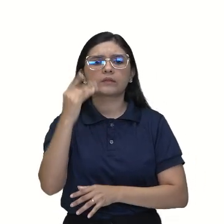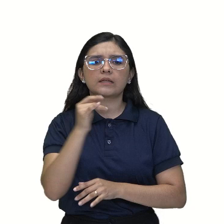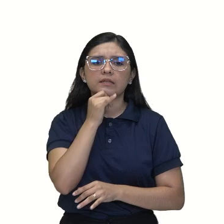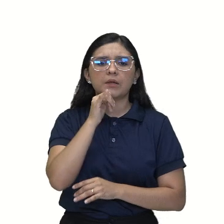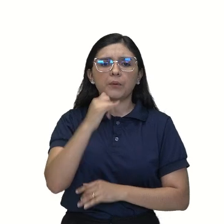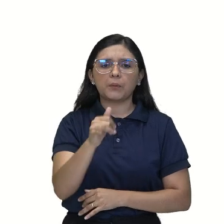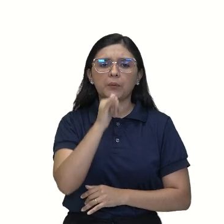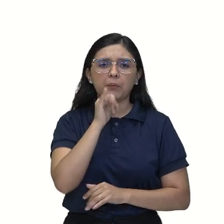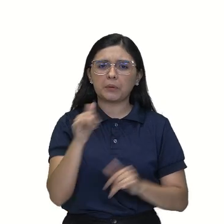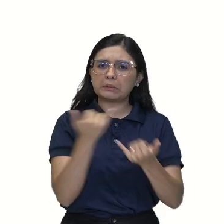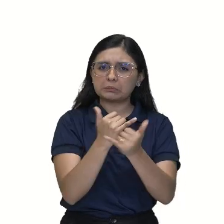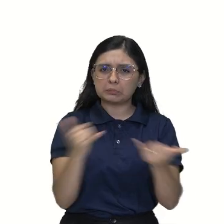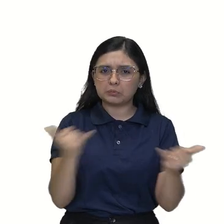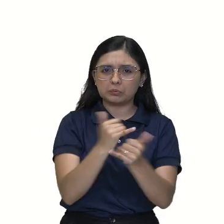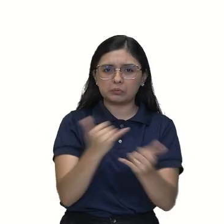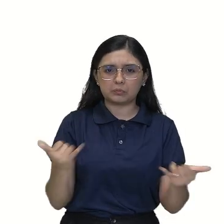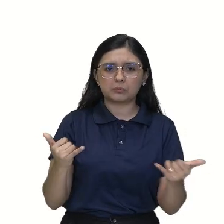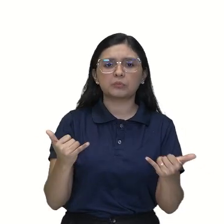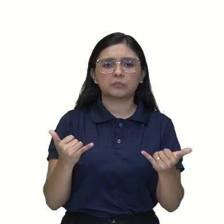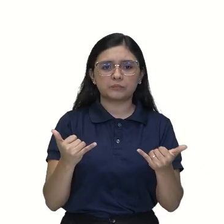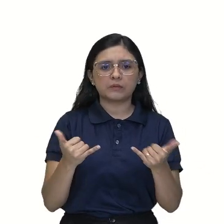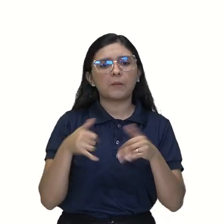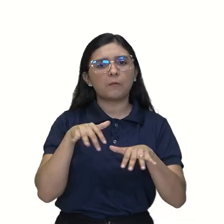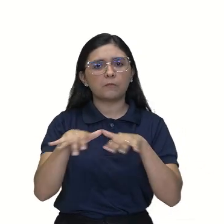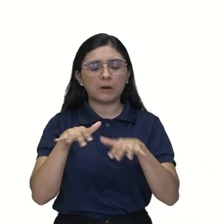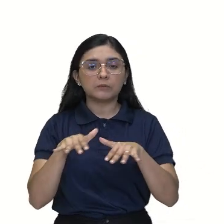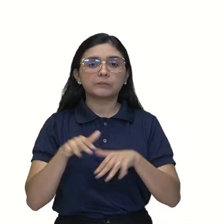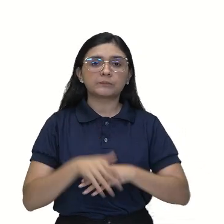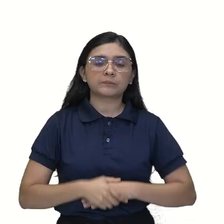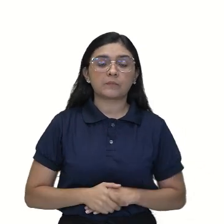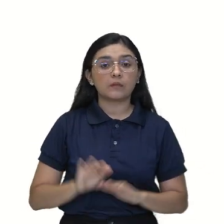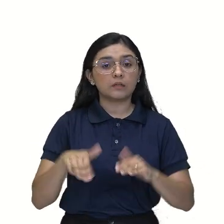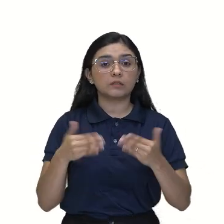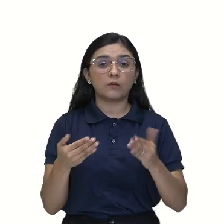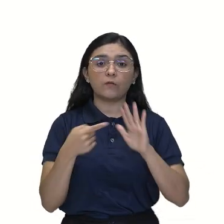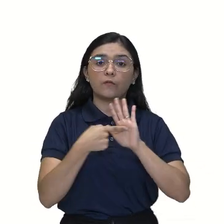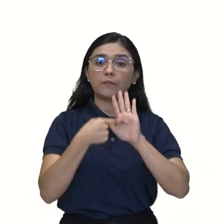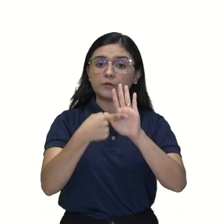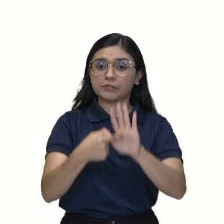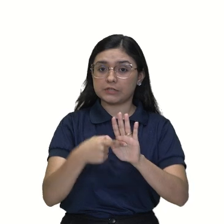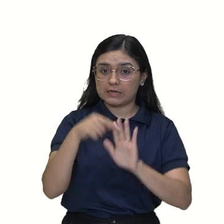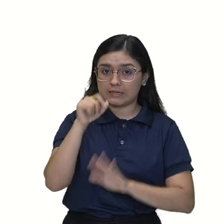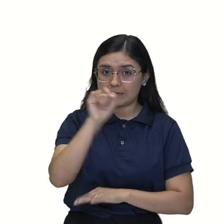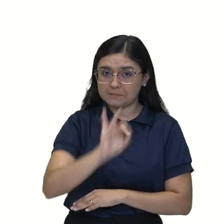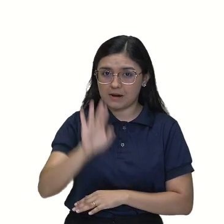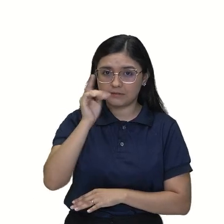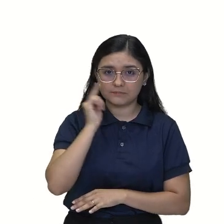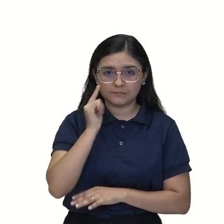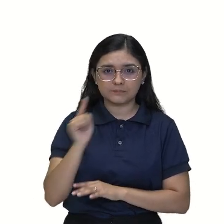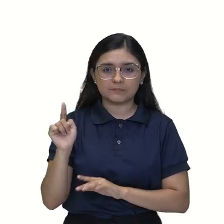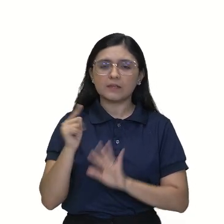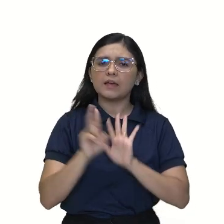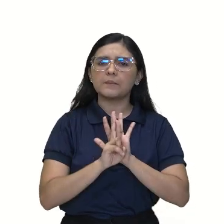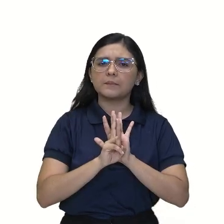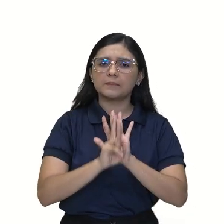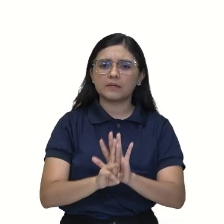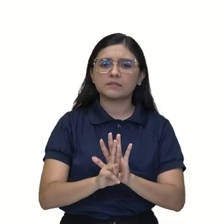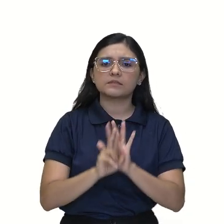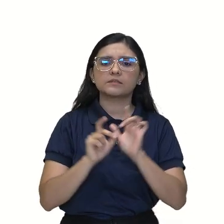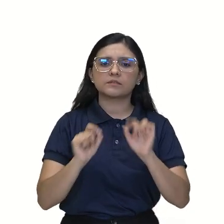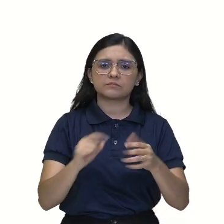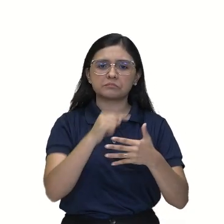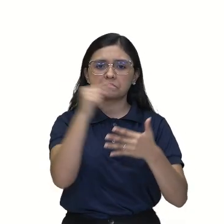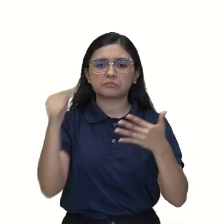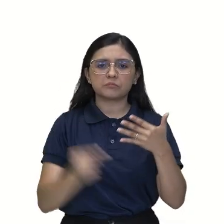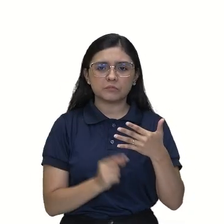das cargas elétricas em movimento. Aí trago aqui para vocês esta imagem, que representa os dispositivos